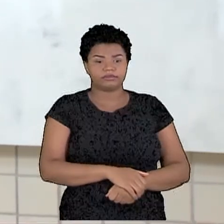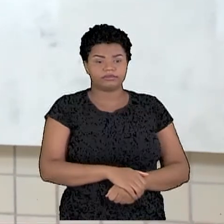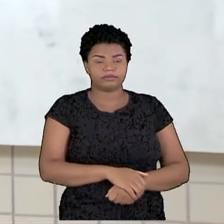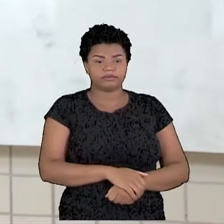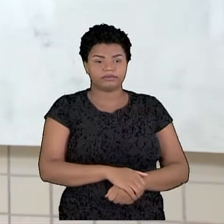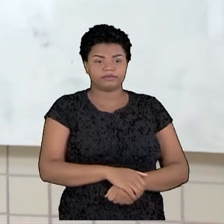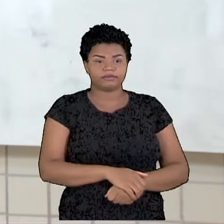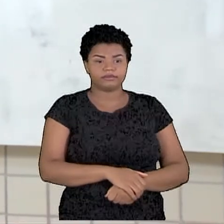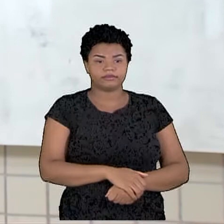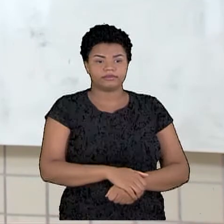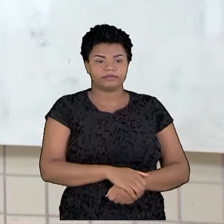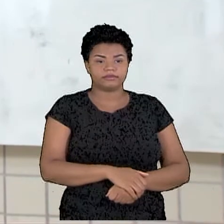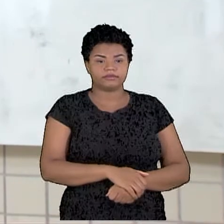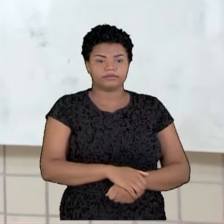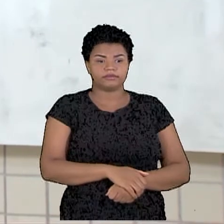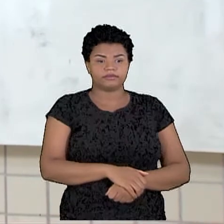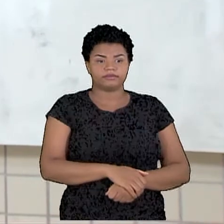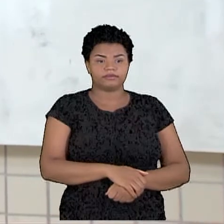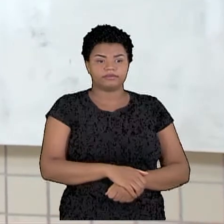Uma